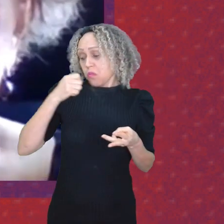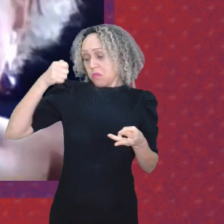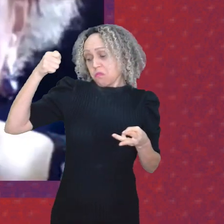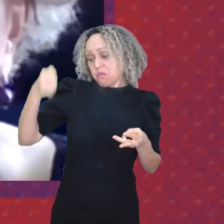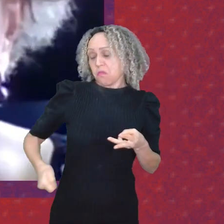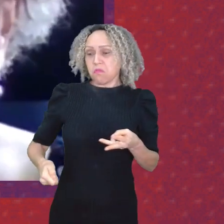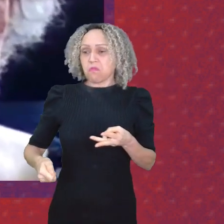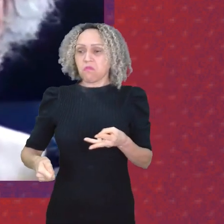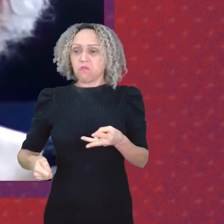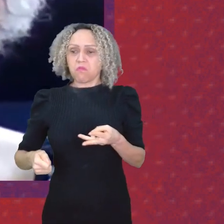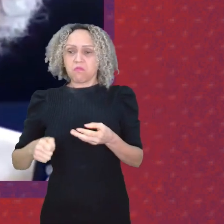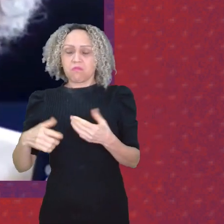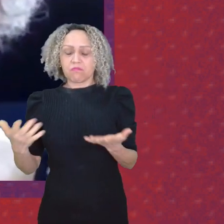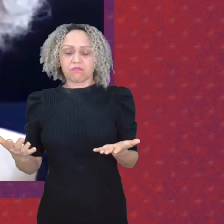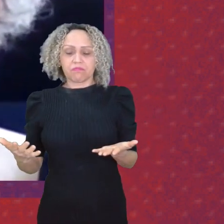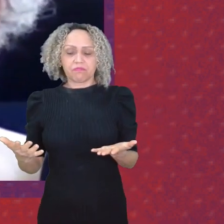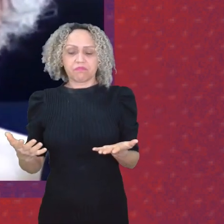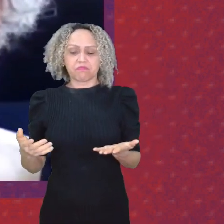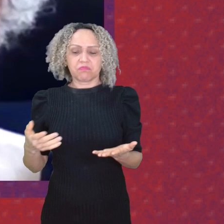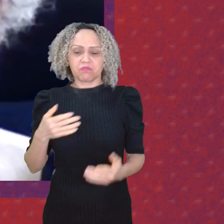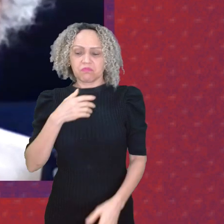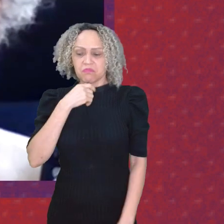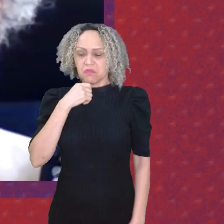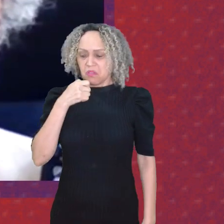que sustenta